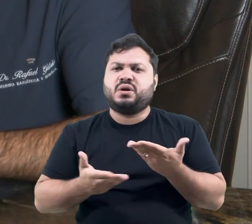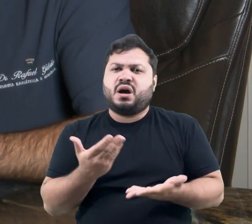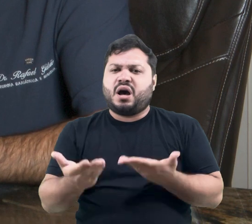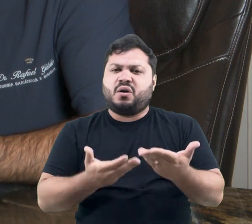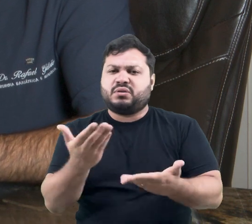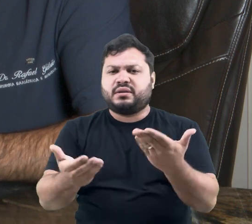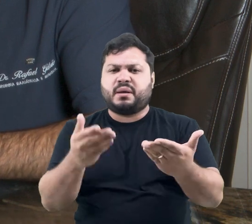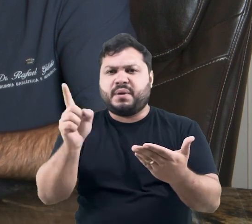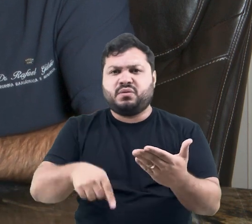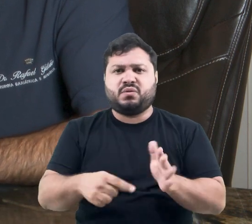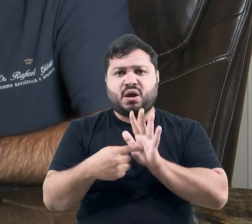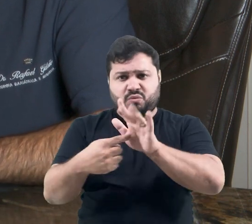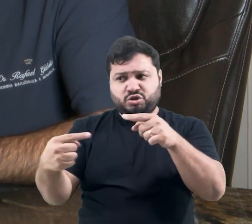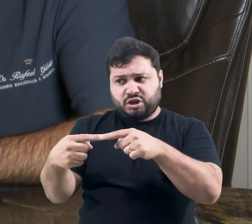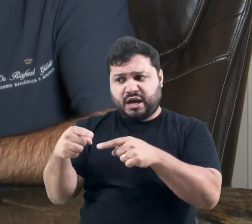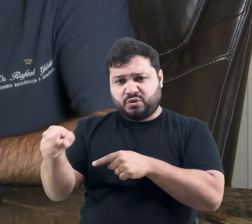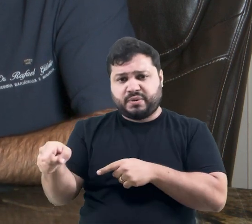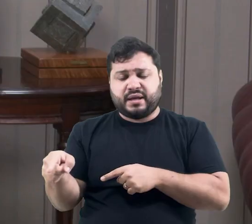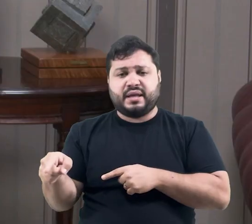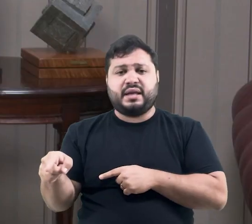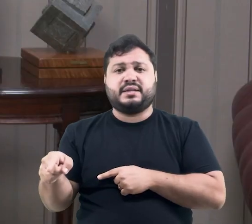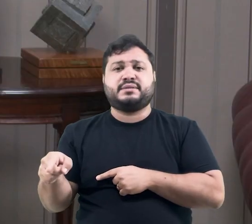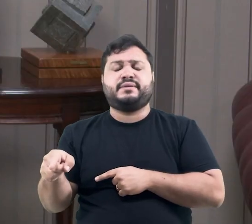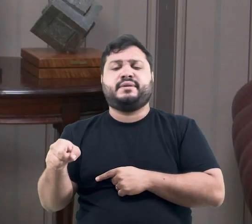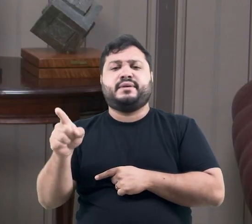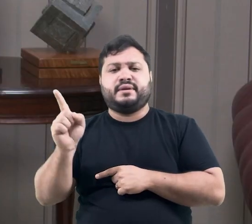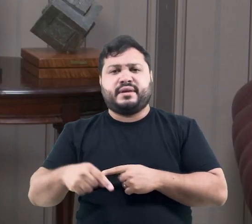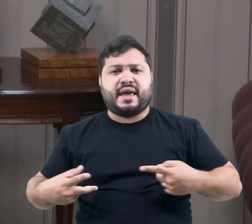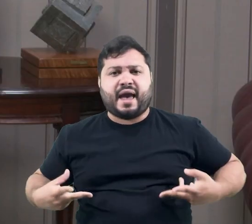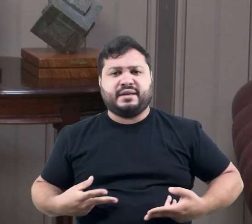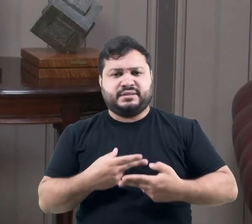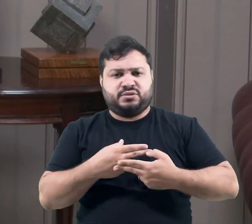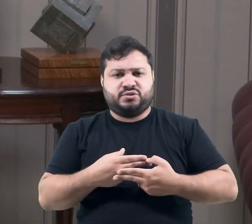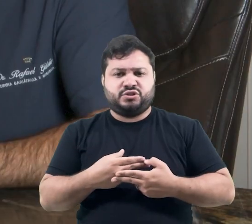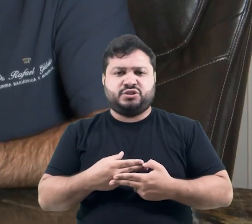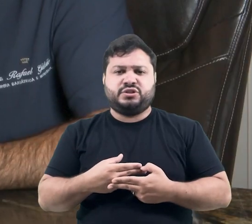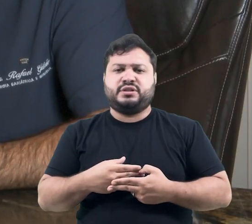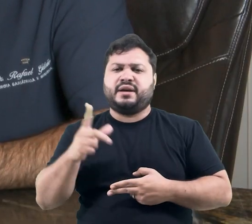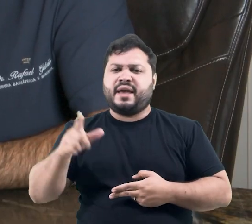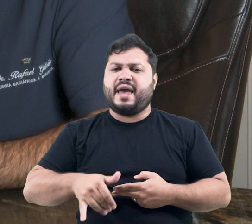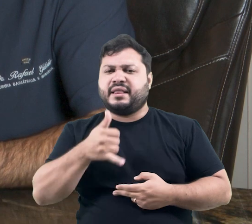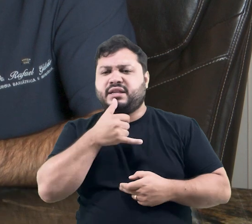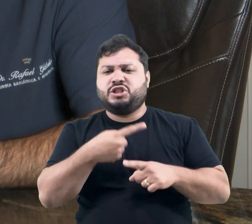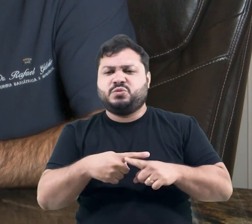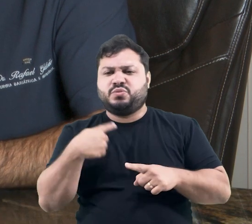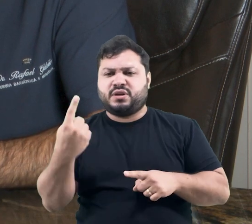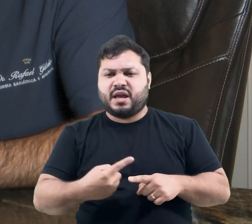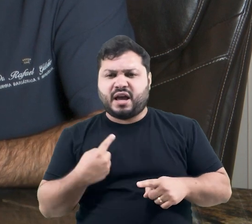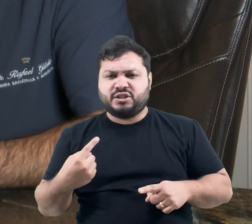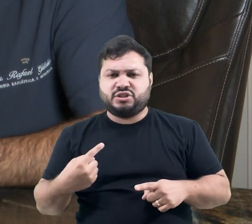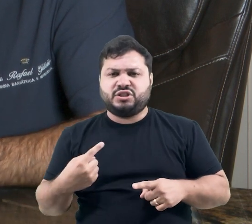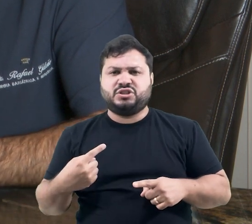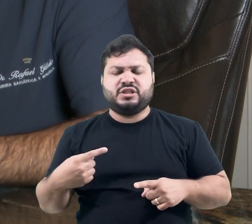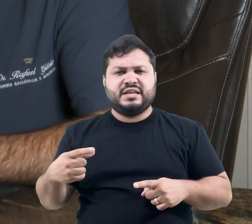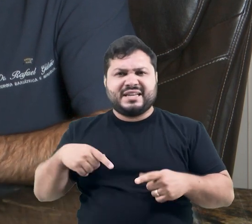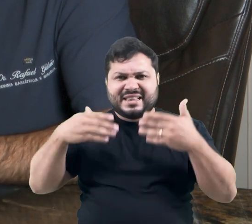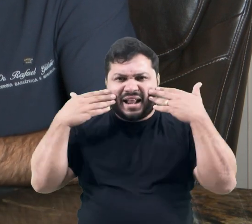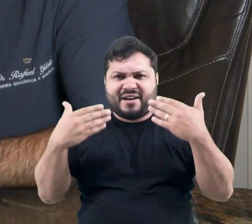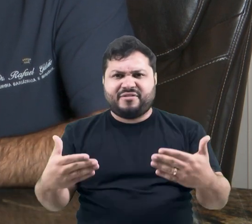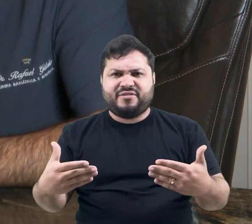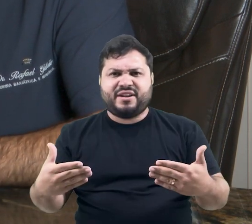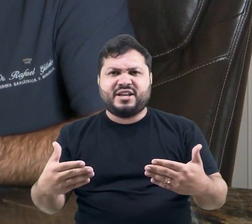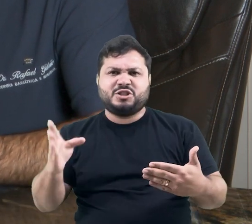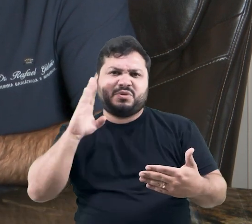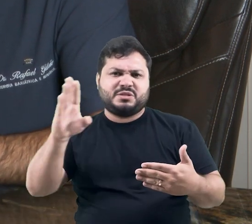ao tratamento que é o indicado para eles, que é a cirurgia bariátrica, é muito triste, porque a gente que está ali na linha de